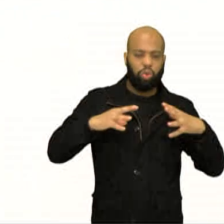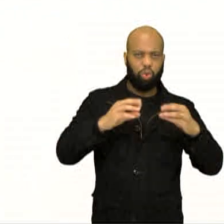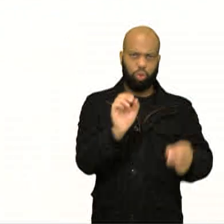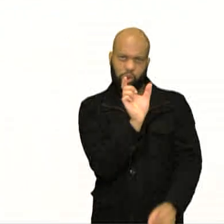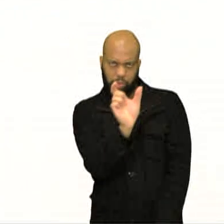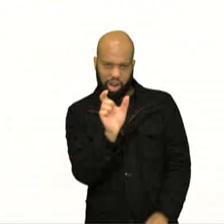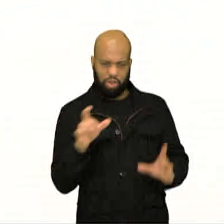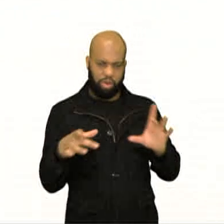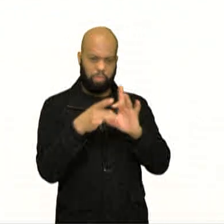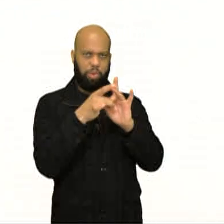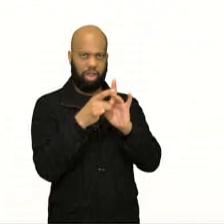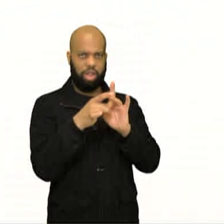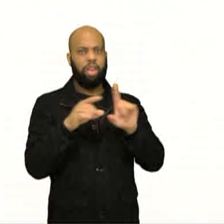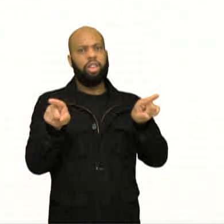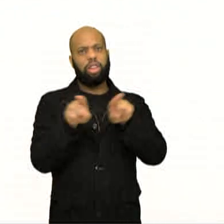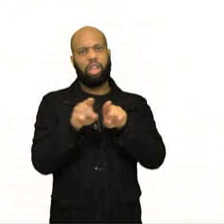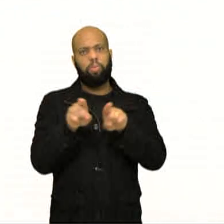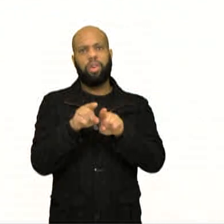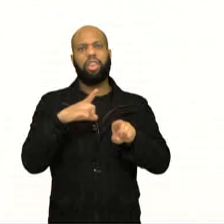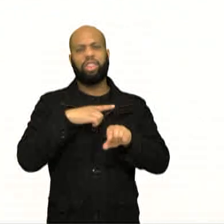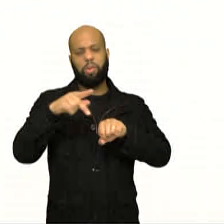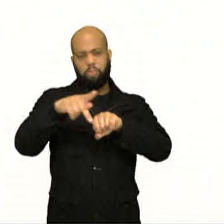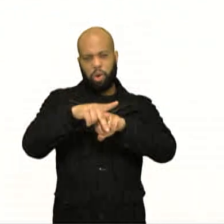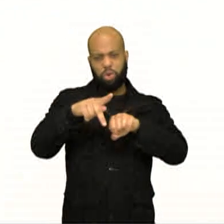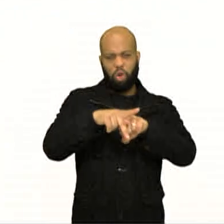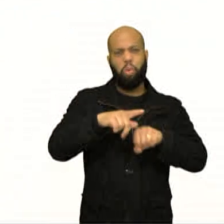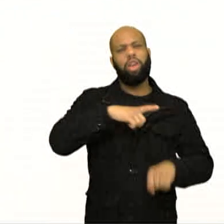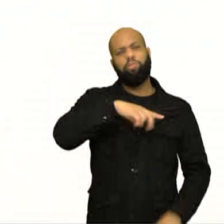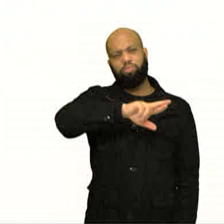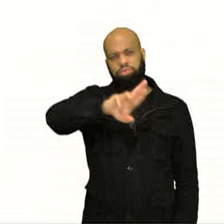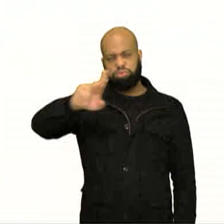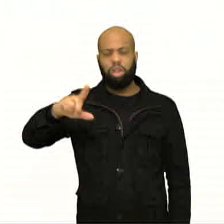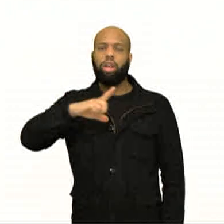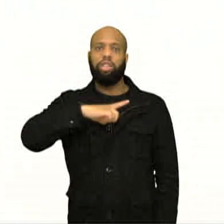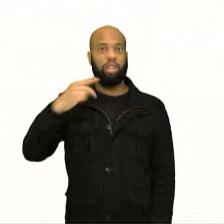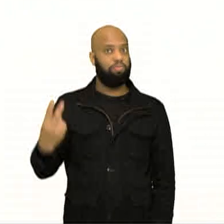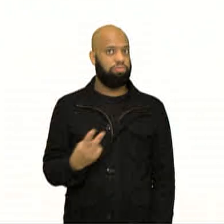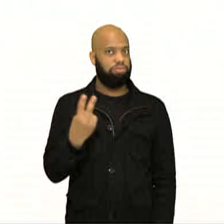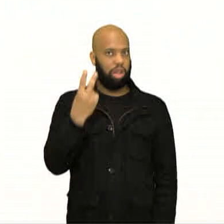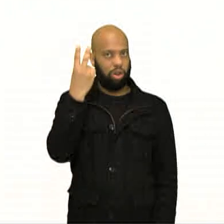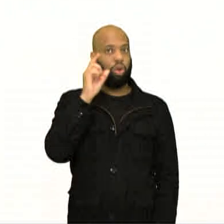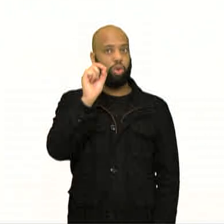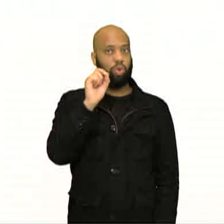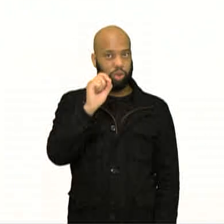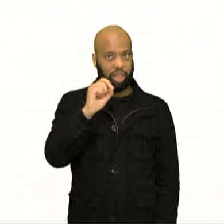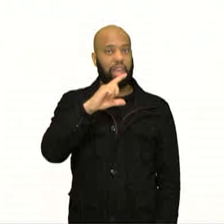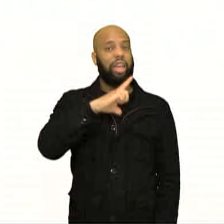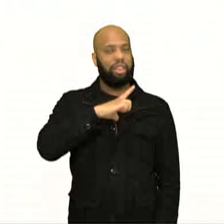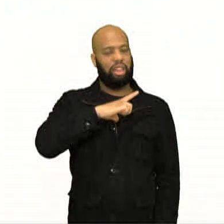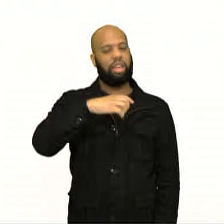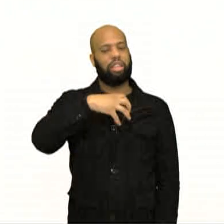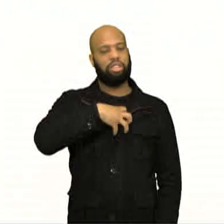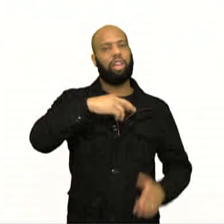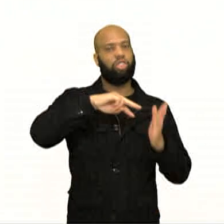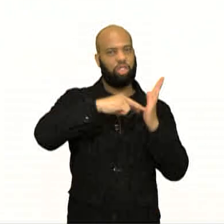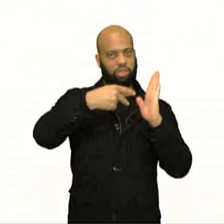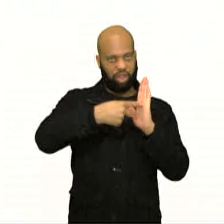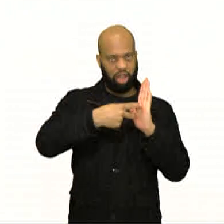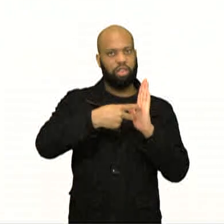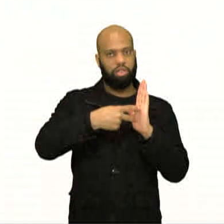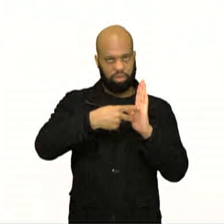conectivos, conjunções, pronomes, locuções, etc., têm um valor semântico, têm um significado, se